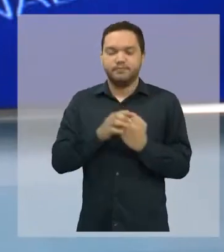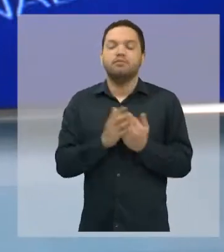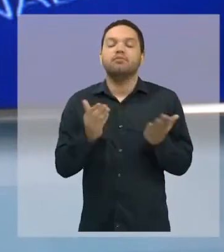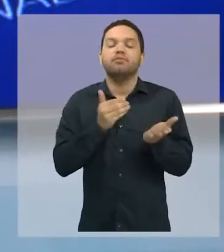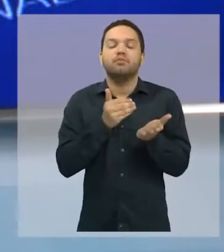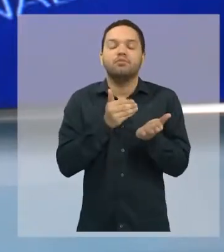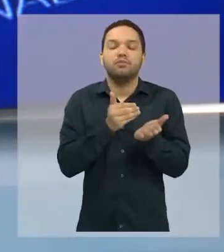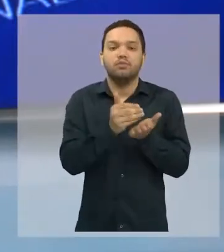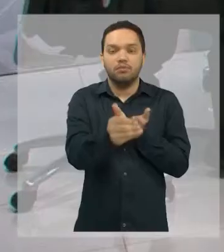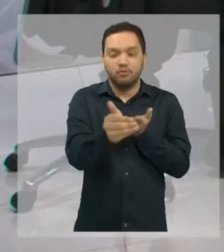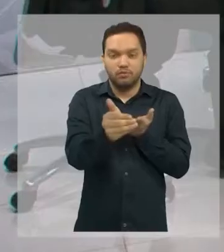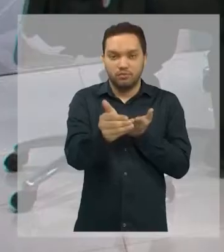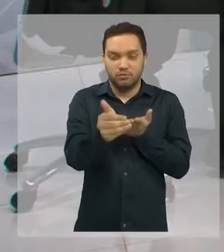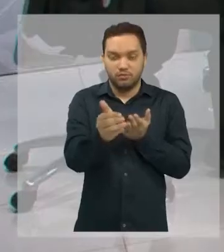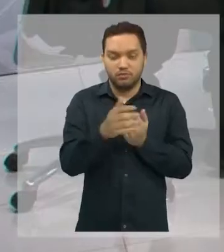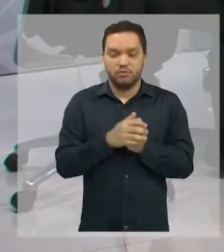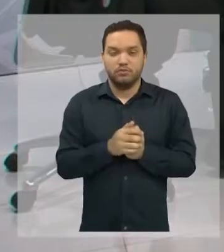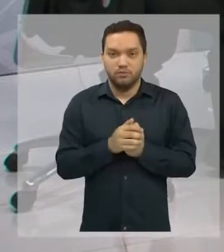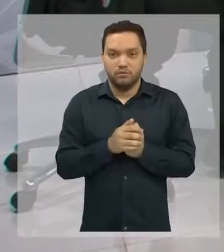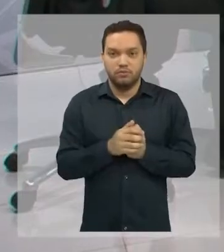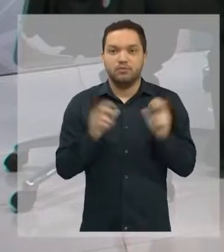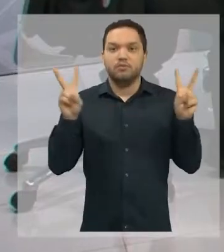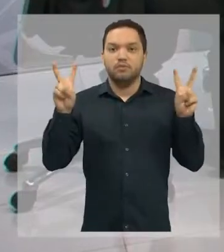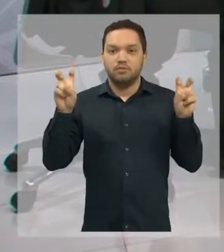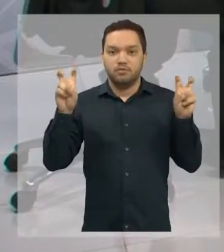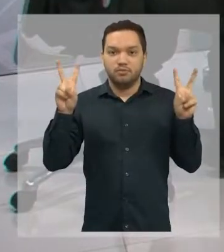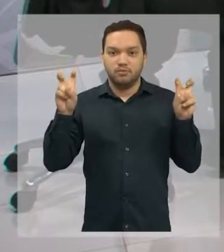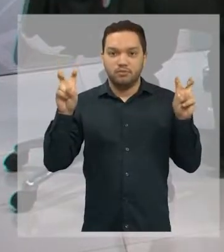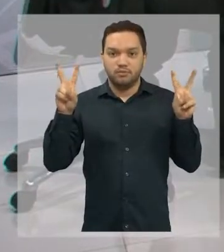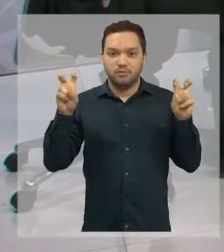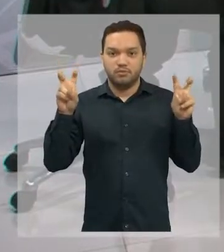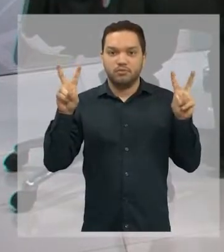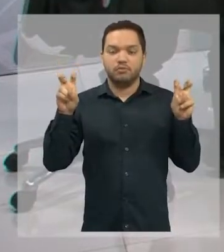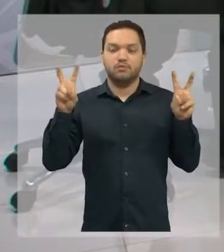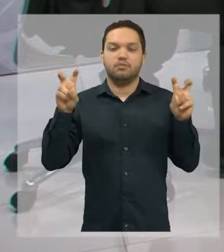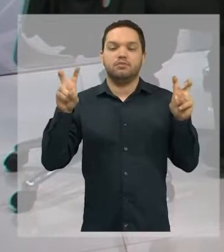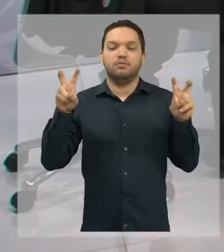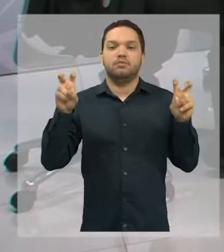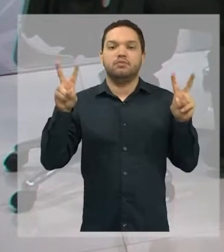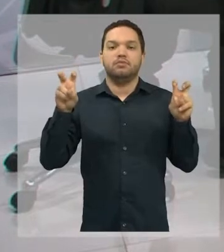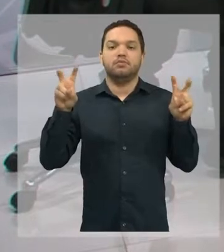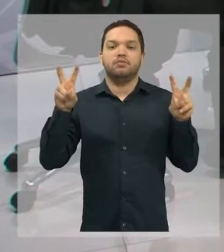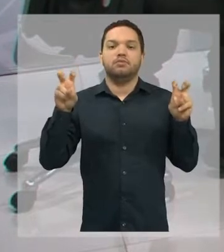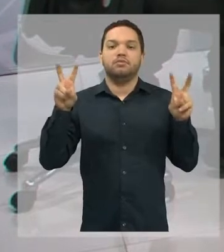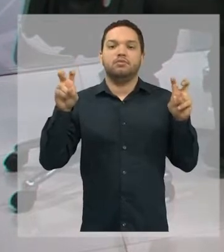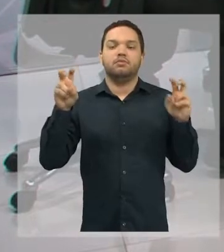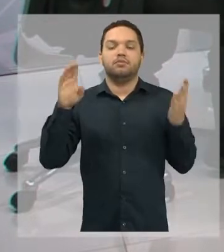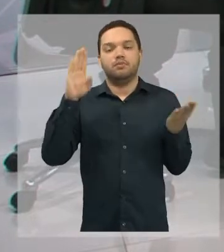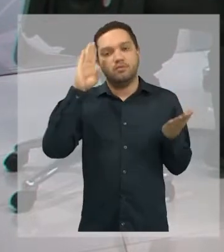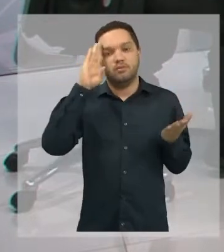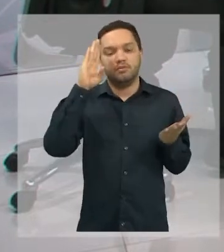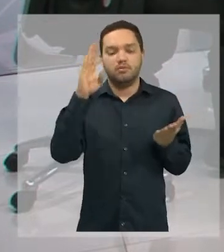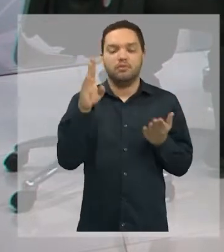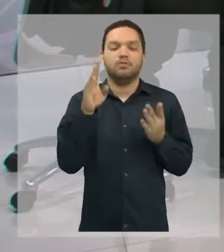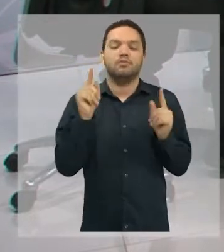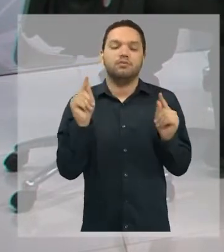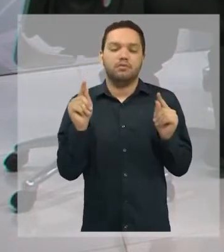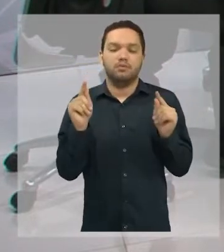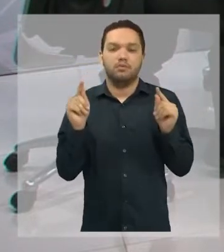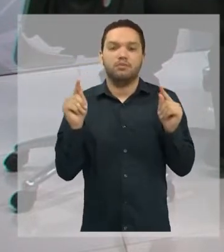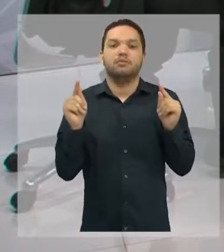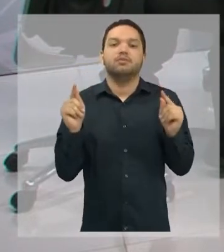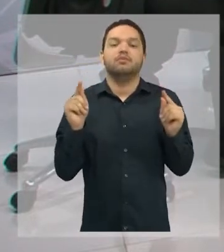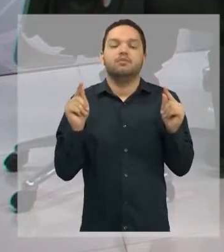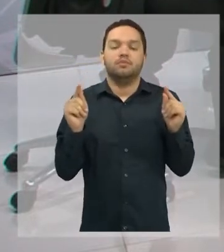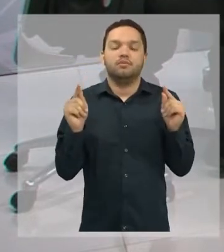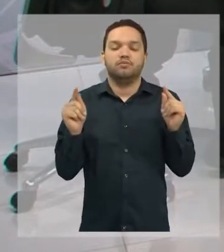eu quero iniciar o programa com o tema objeto do editorial de abertura dele, que é